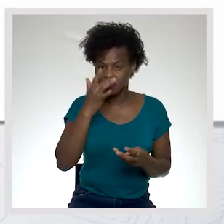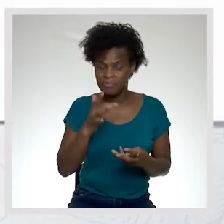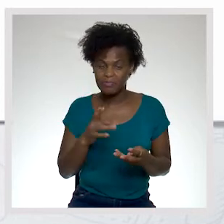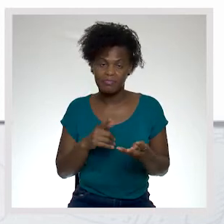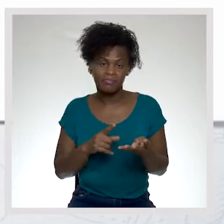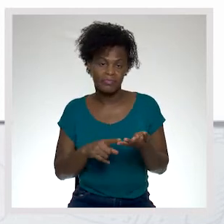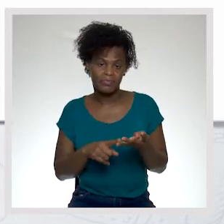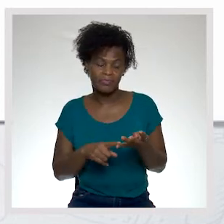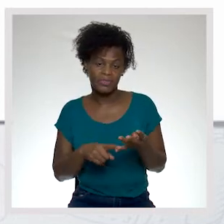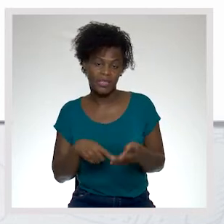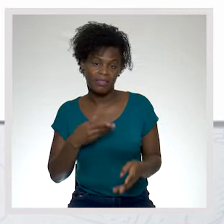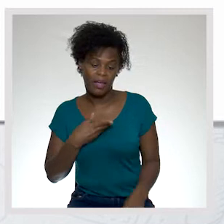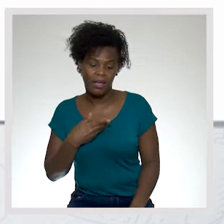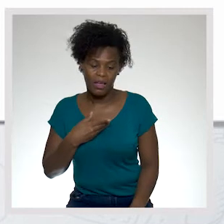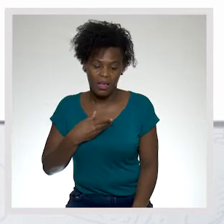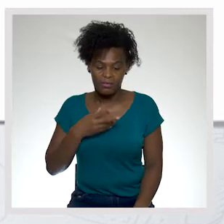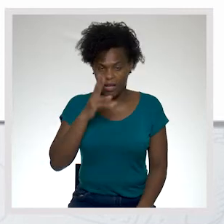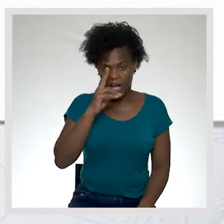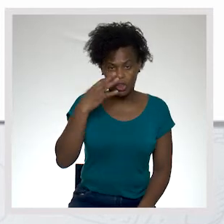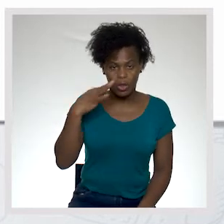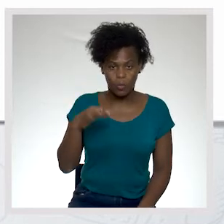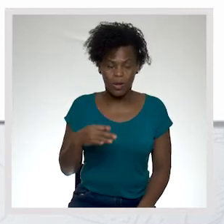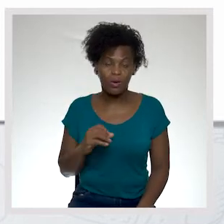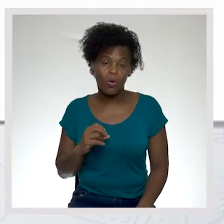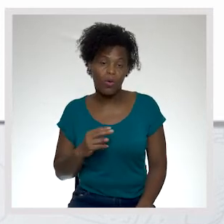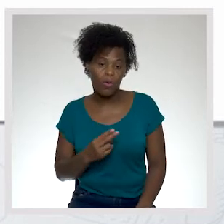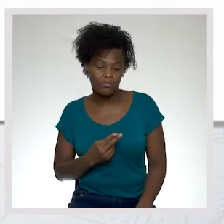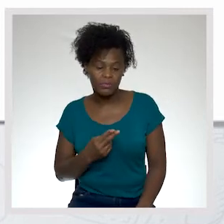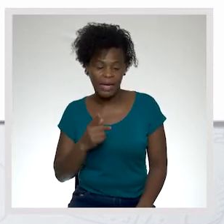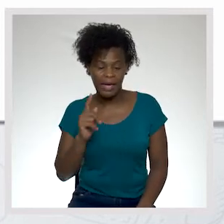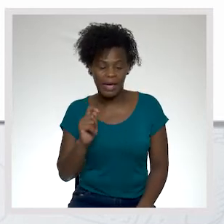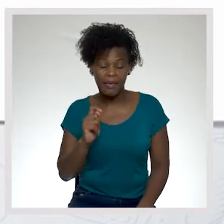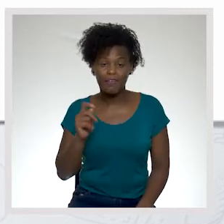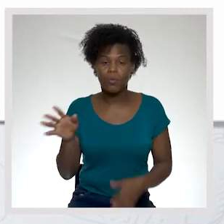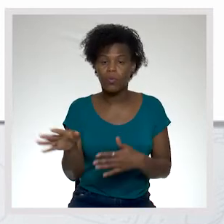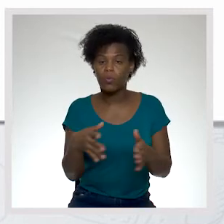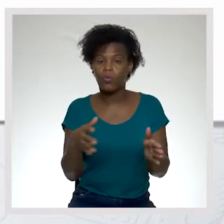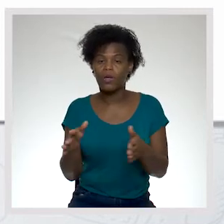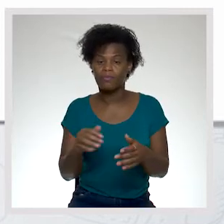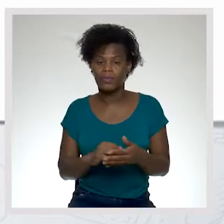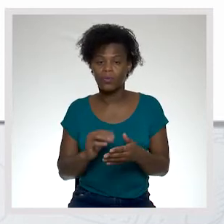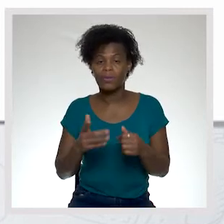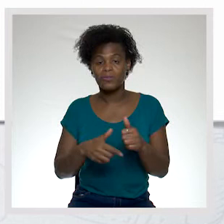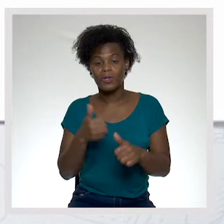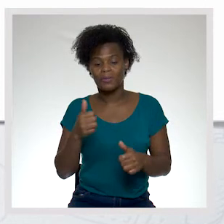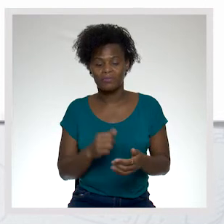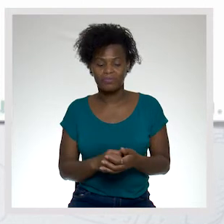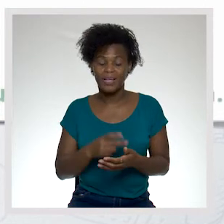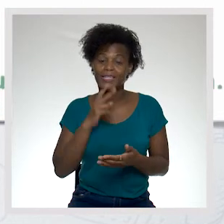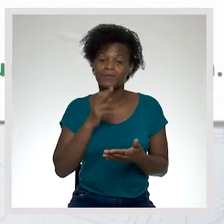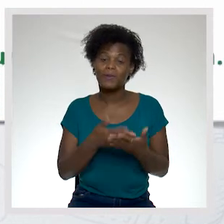mineral. D. Gás natural. E. Vento. A resposta